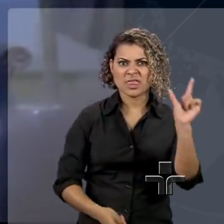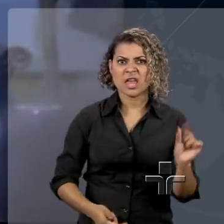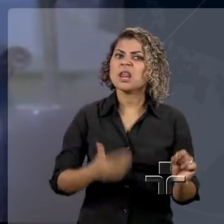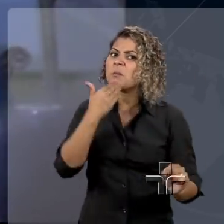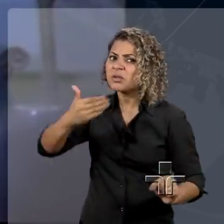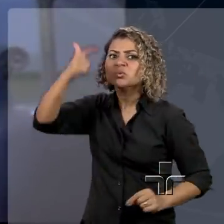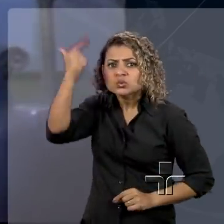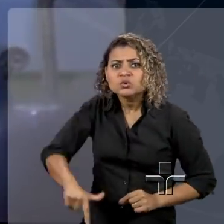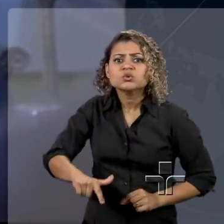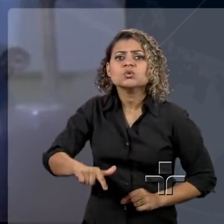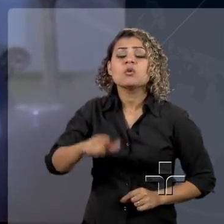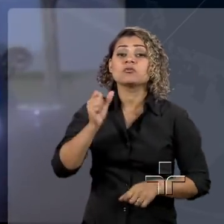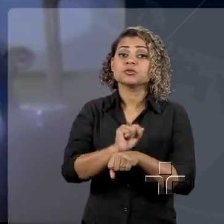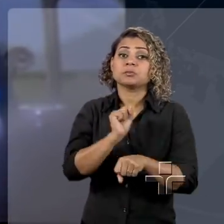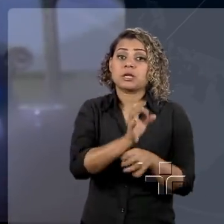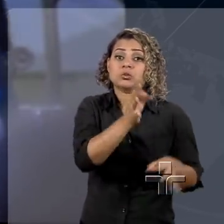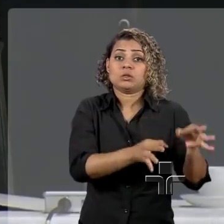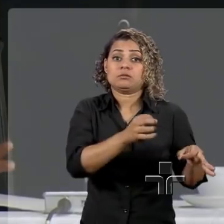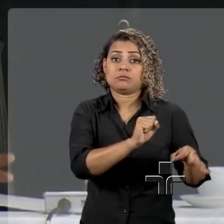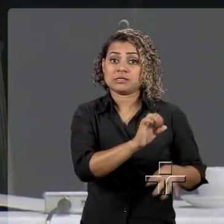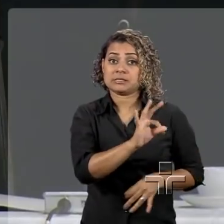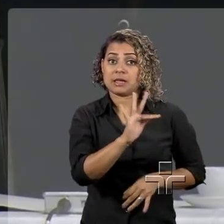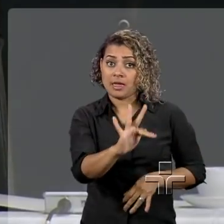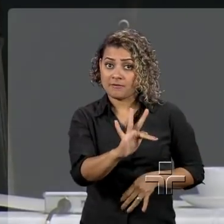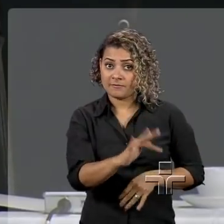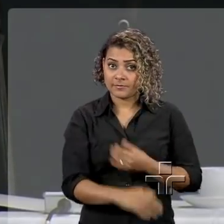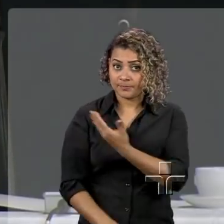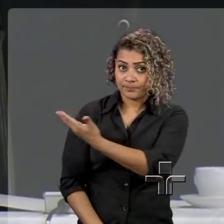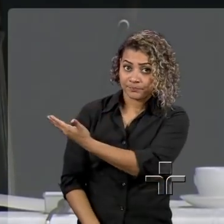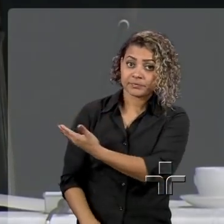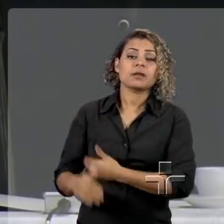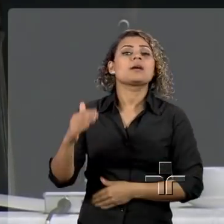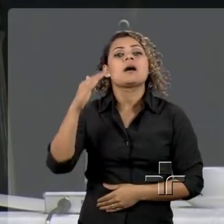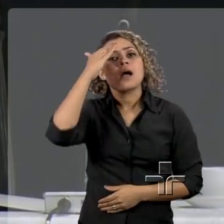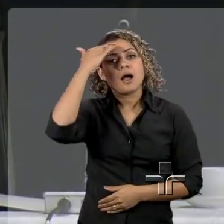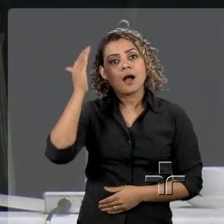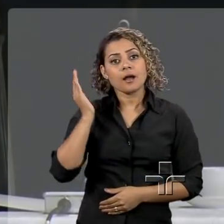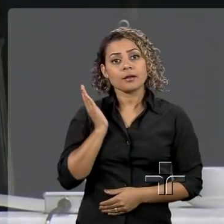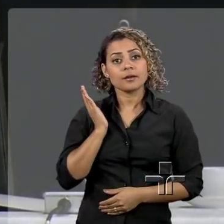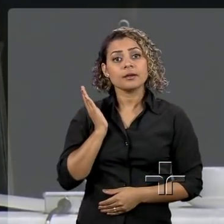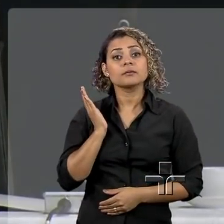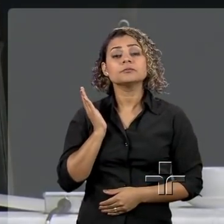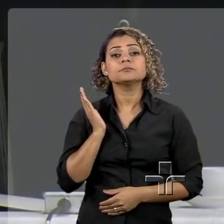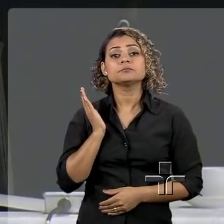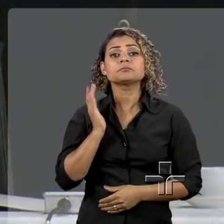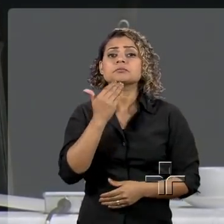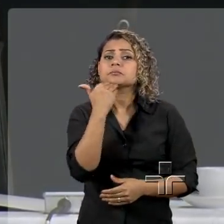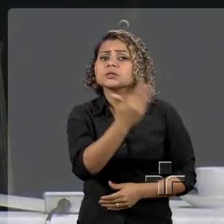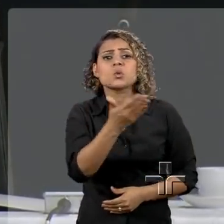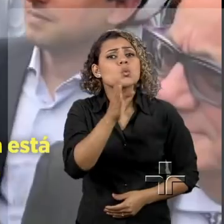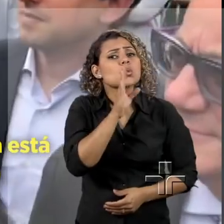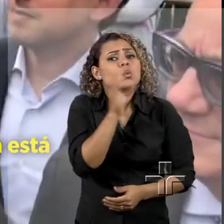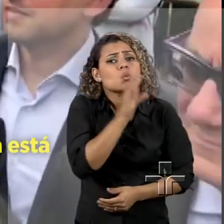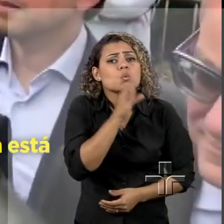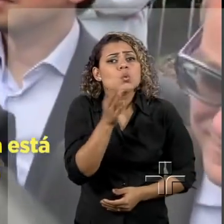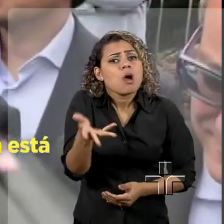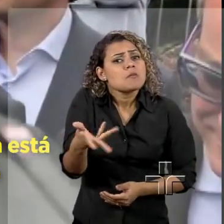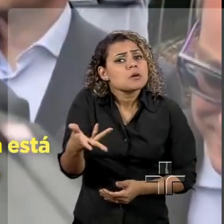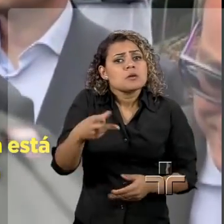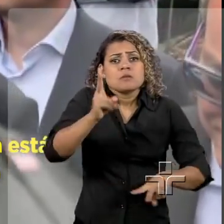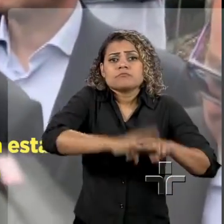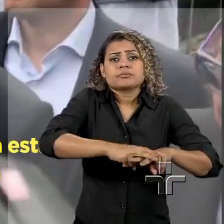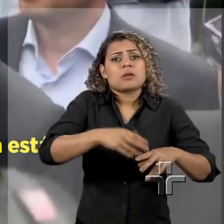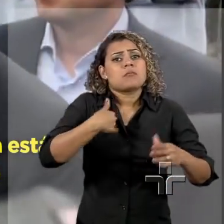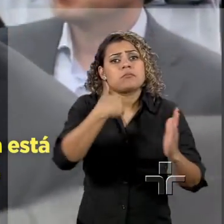pedido que aguarda julgamento no STF. A procuradora-geral da República, Raquel Dodge, pediu urgência no caso. O caso Battisti é